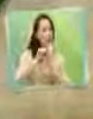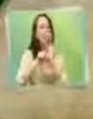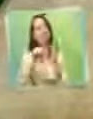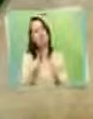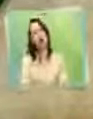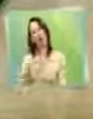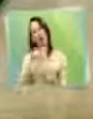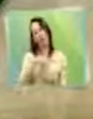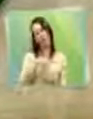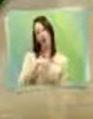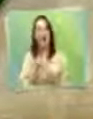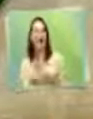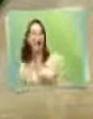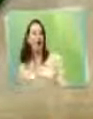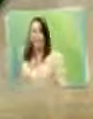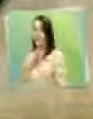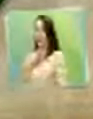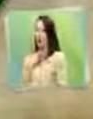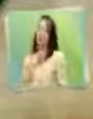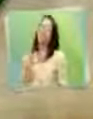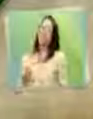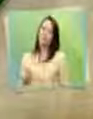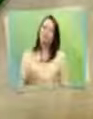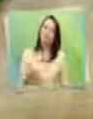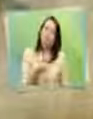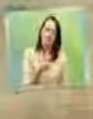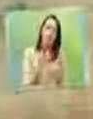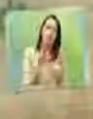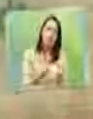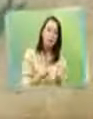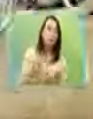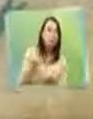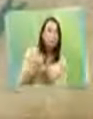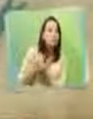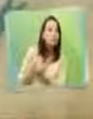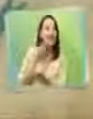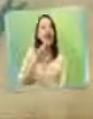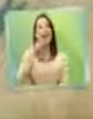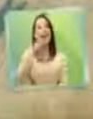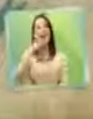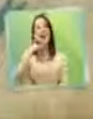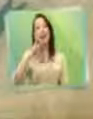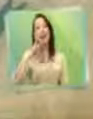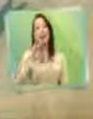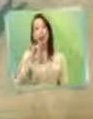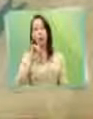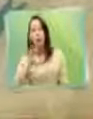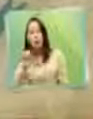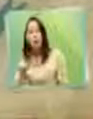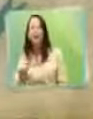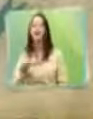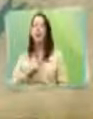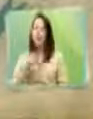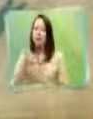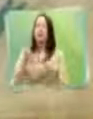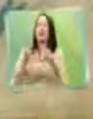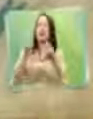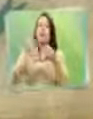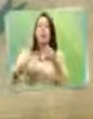podiam votar. Além da participação mínima do eleitor, o início da República foi um período marcado por fraudes